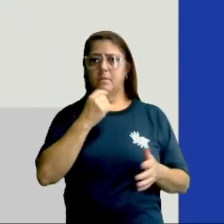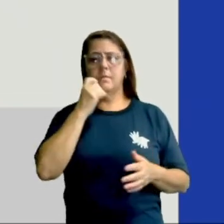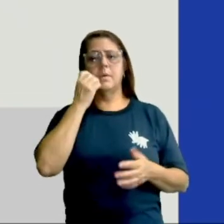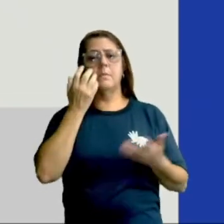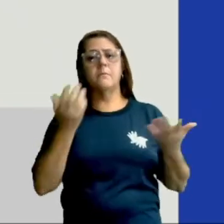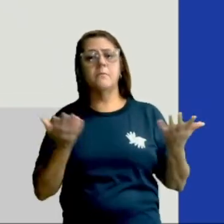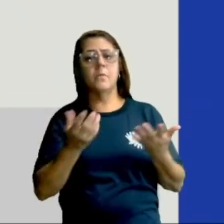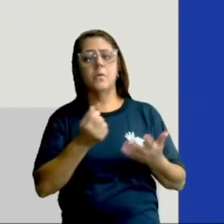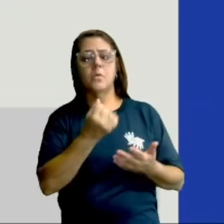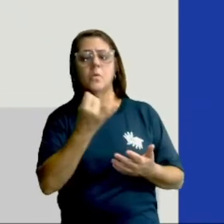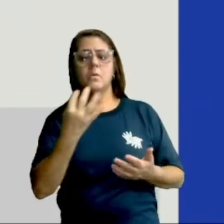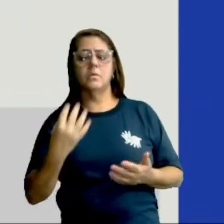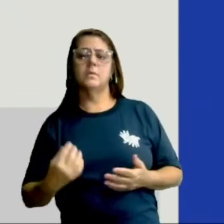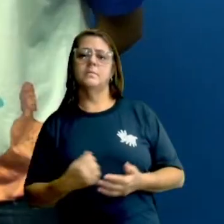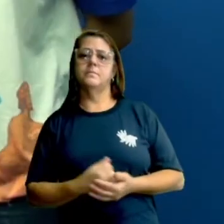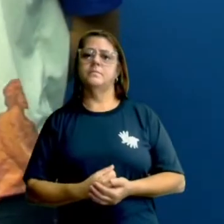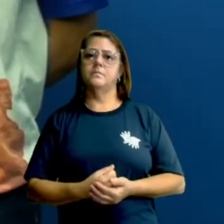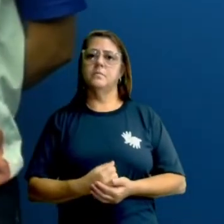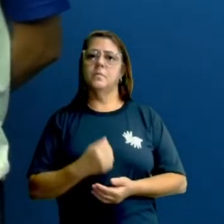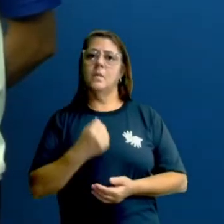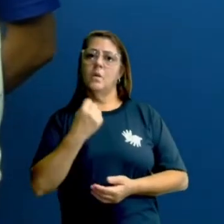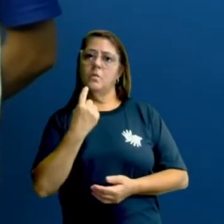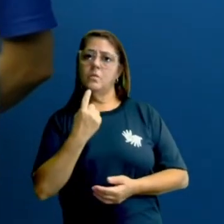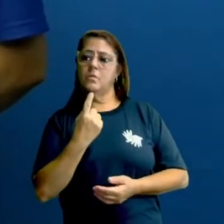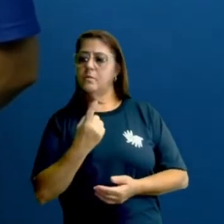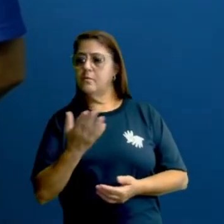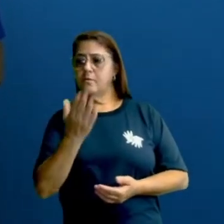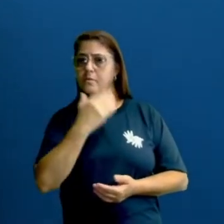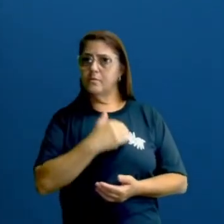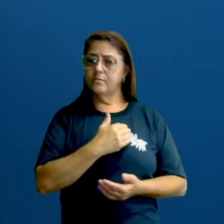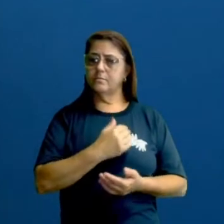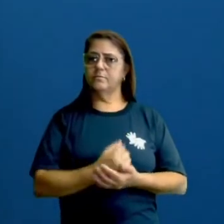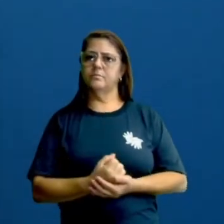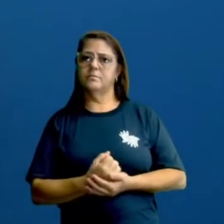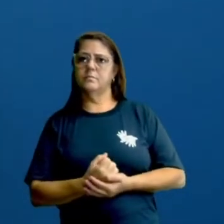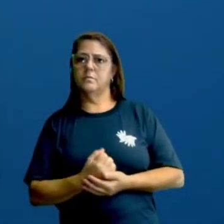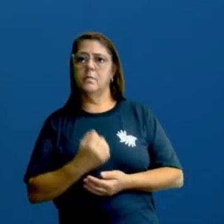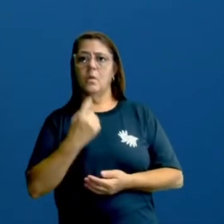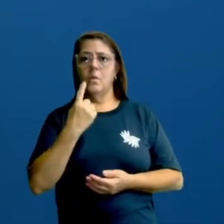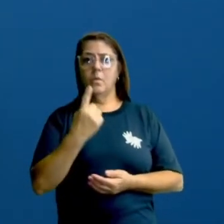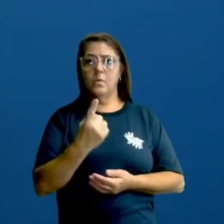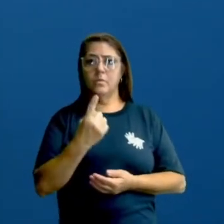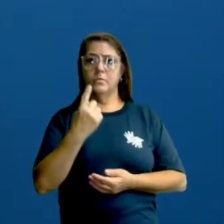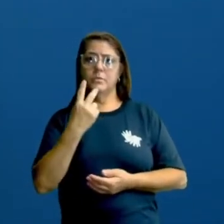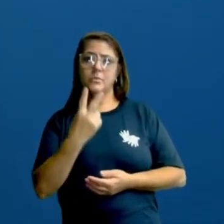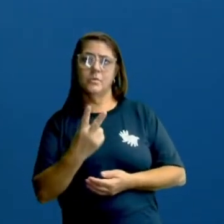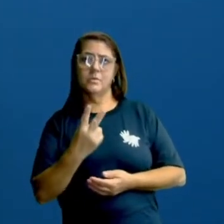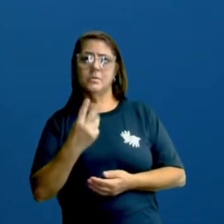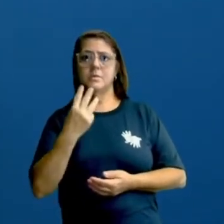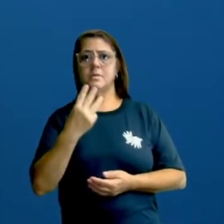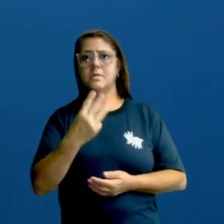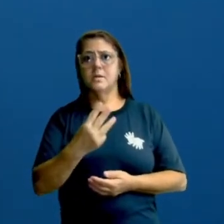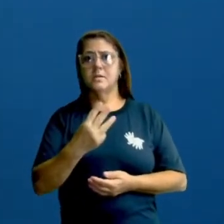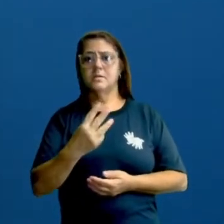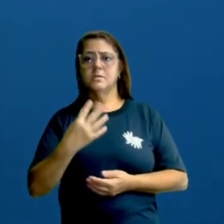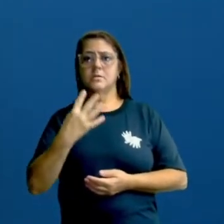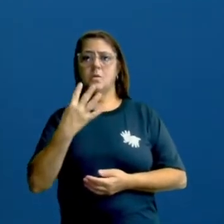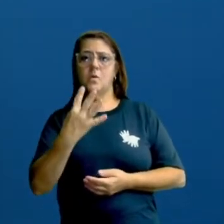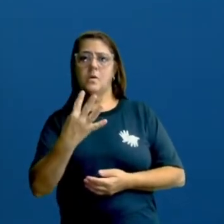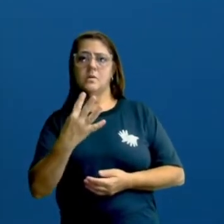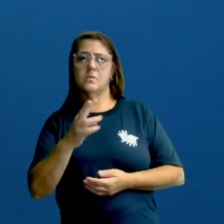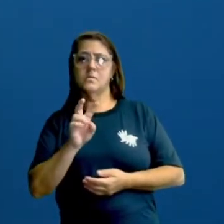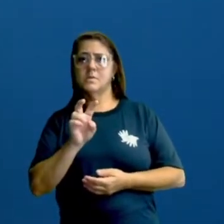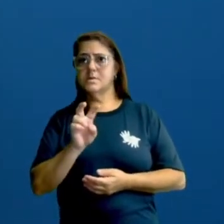Vamos contar um por um? Vamos lá? Conta aqui comigo. 1, 2,